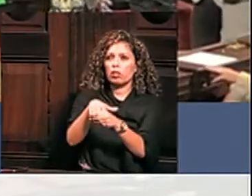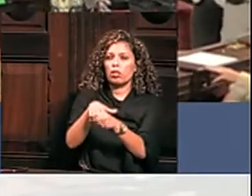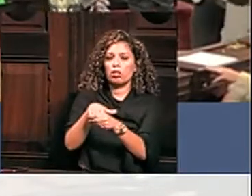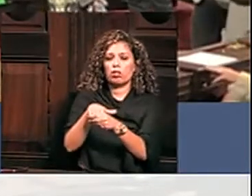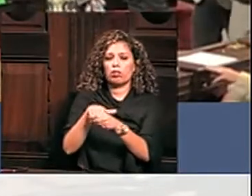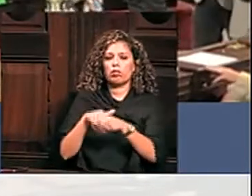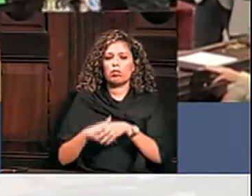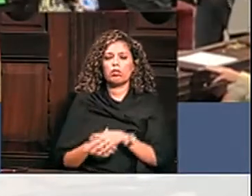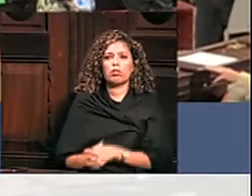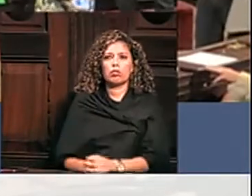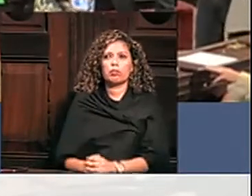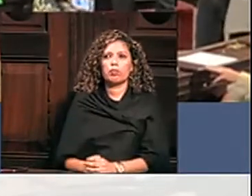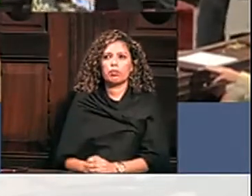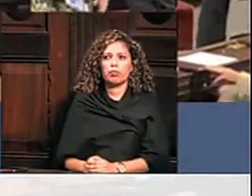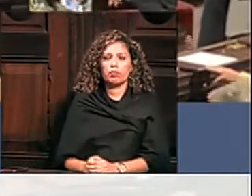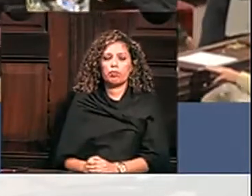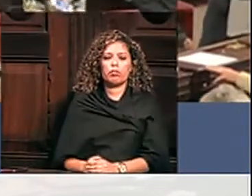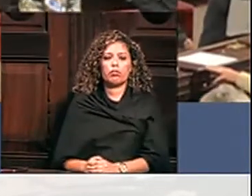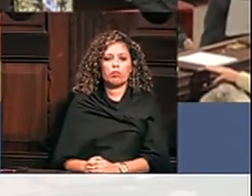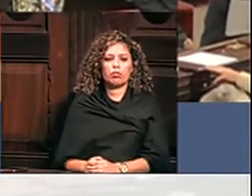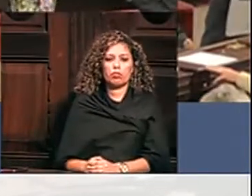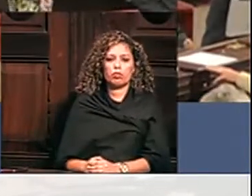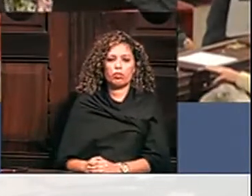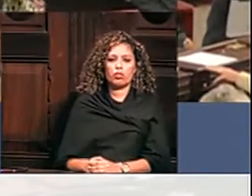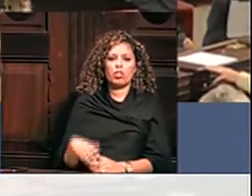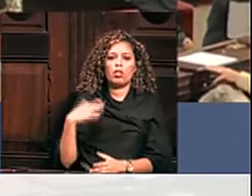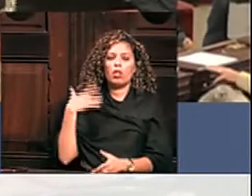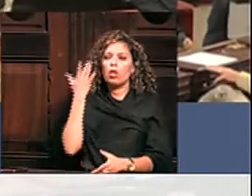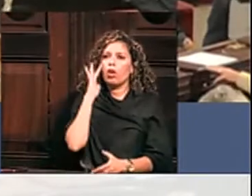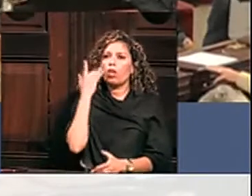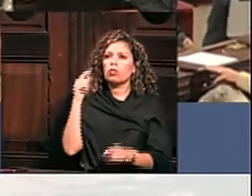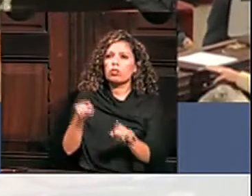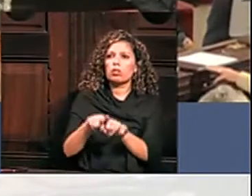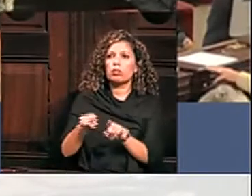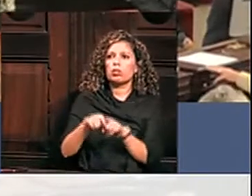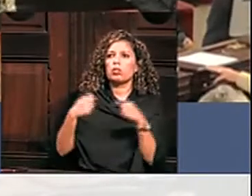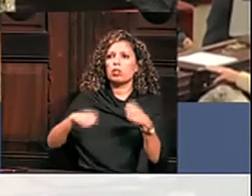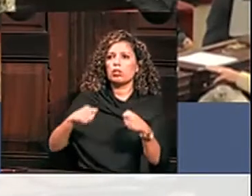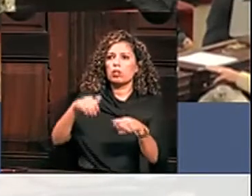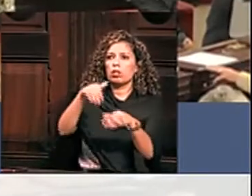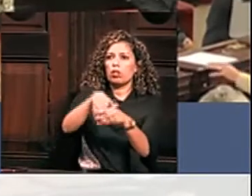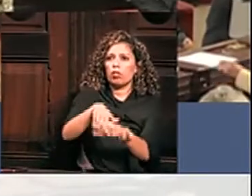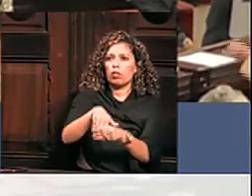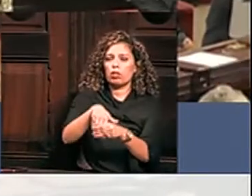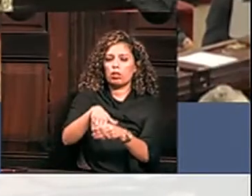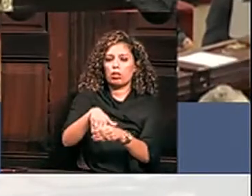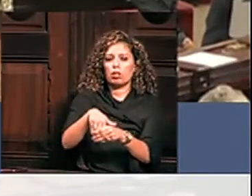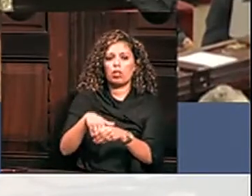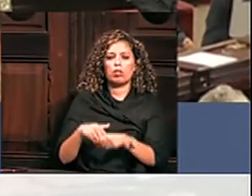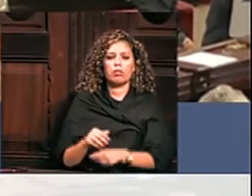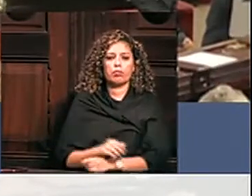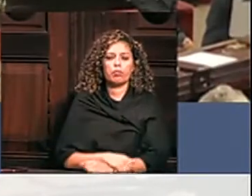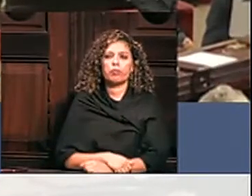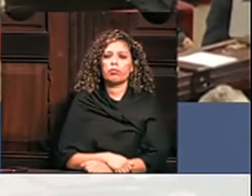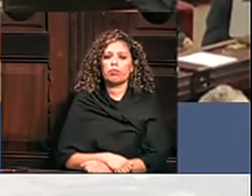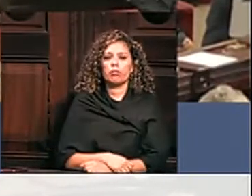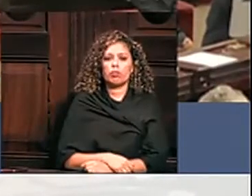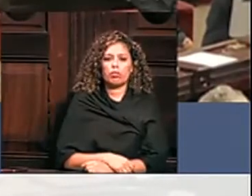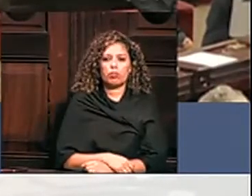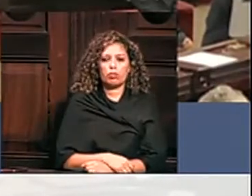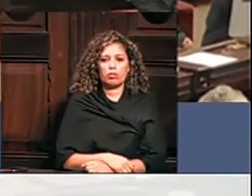nada. Que a bunda não prejudique. Também como coautor, acompanho a vossa sugestão.